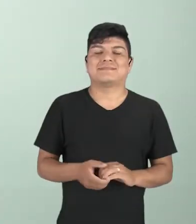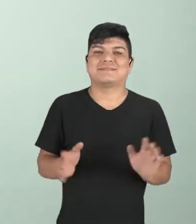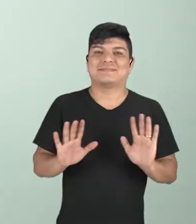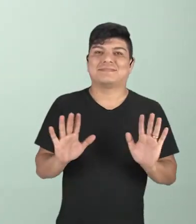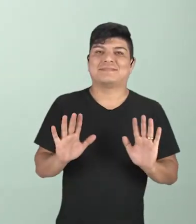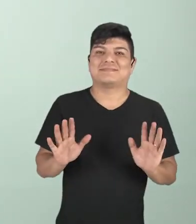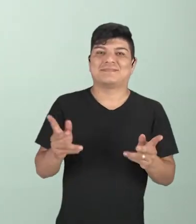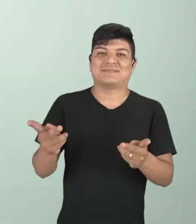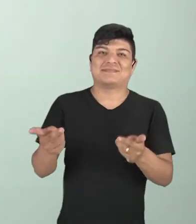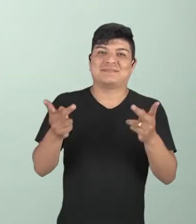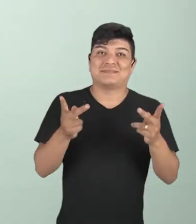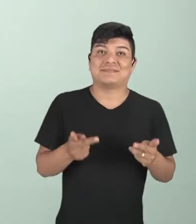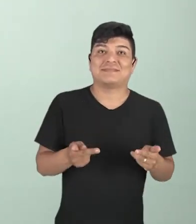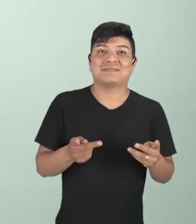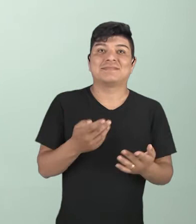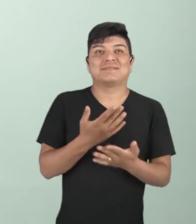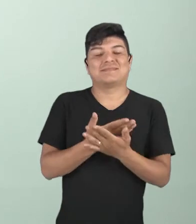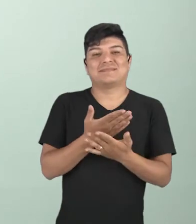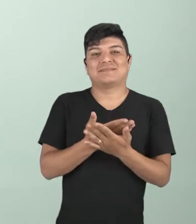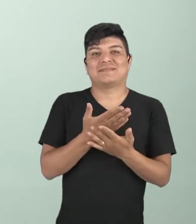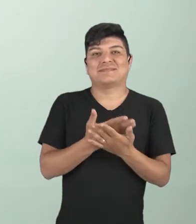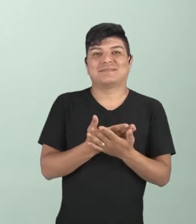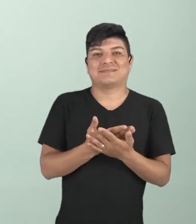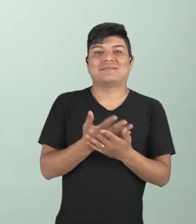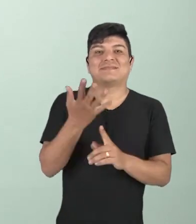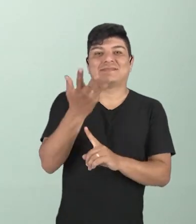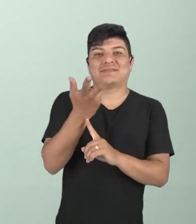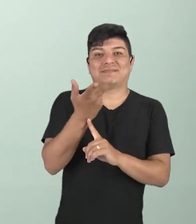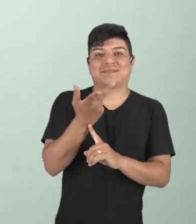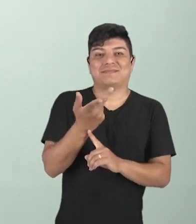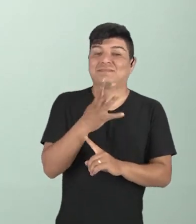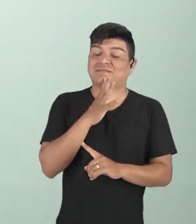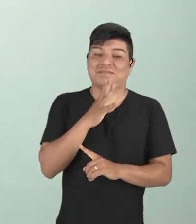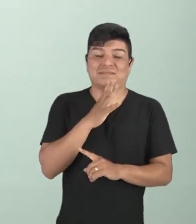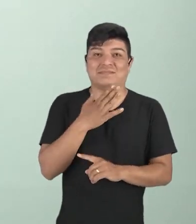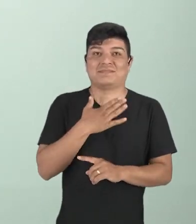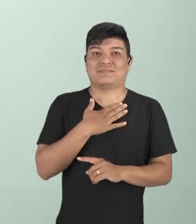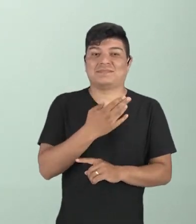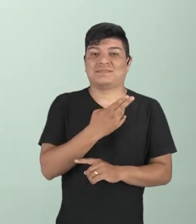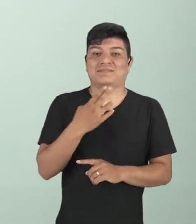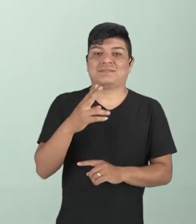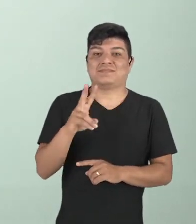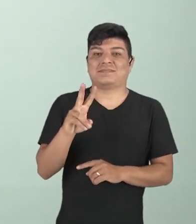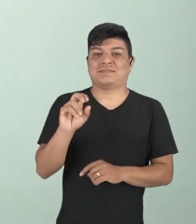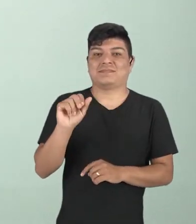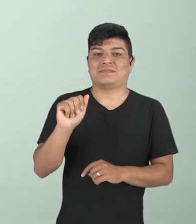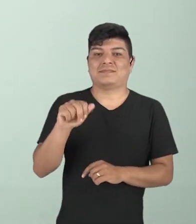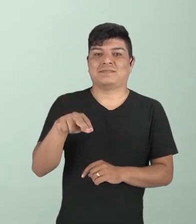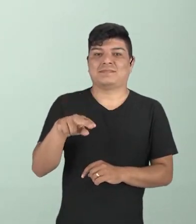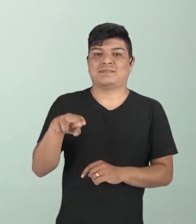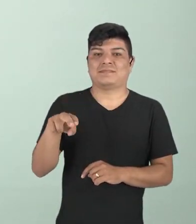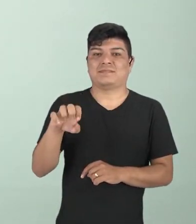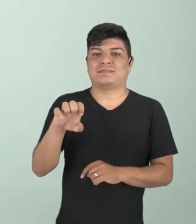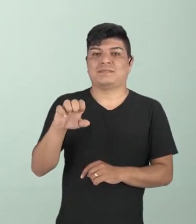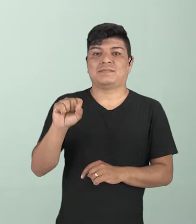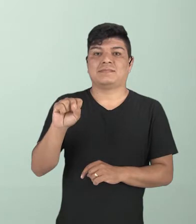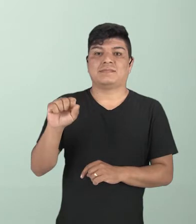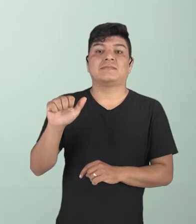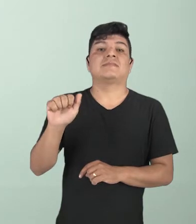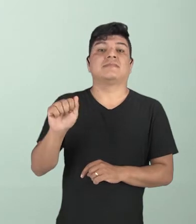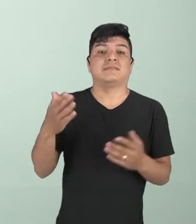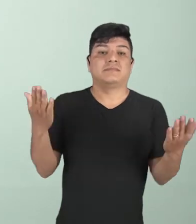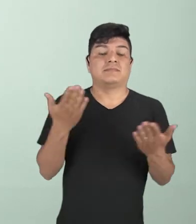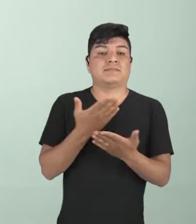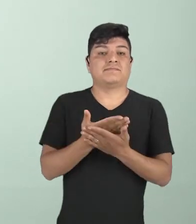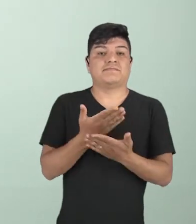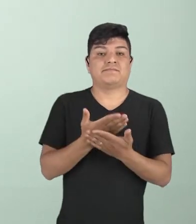Olá, seja muito bem-vindo a mais uma aula de arte. Para quem não me conhece, eu sou a professora Vanessa e hoje nós vamos estudar